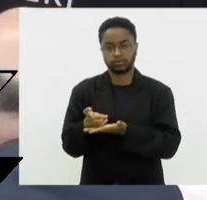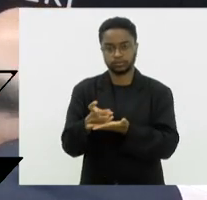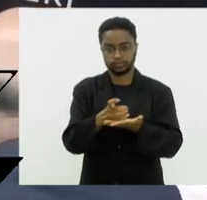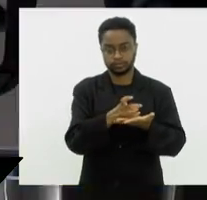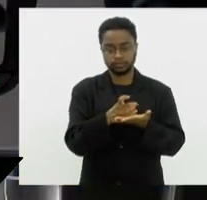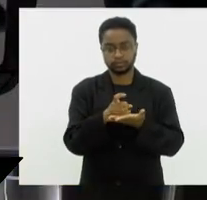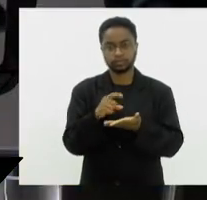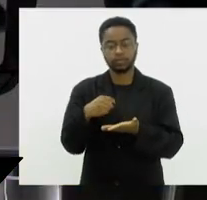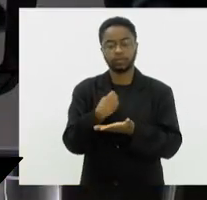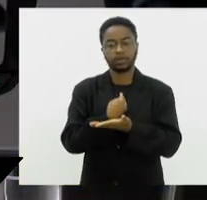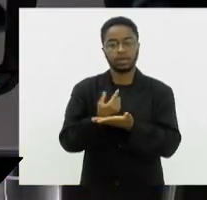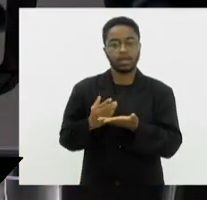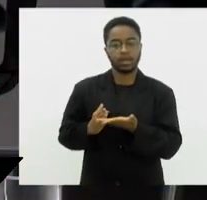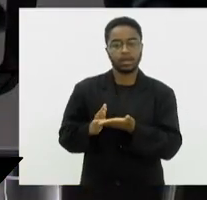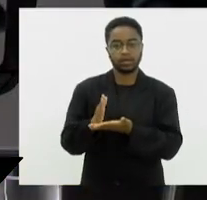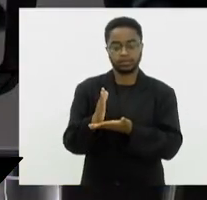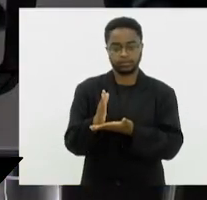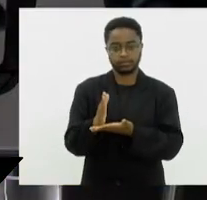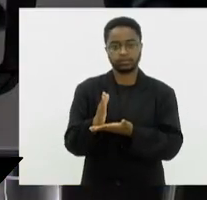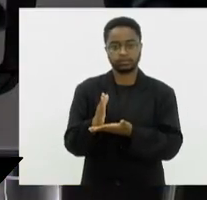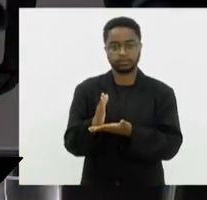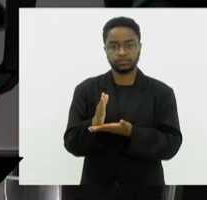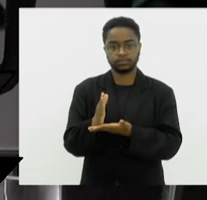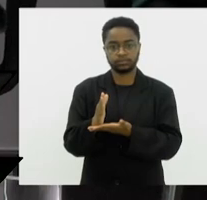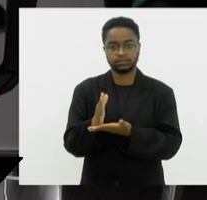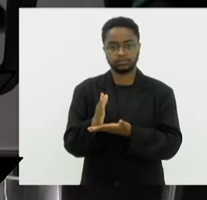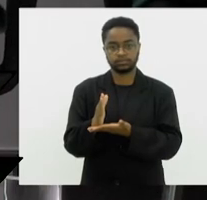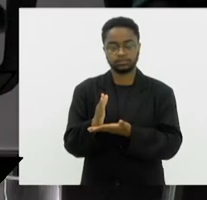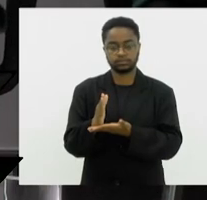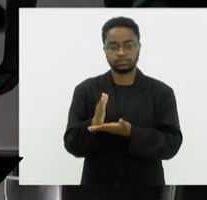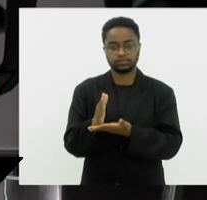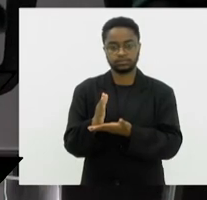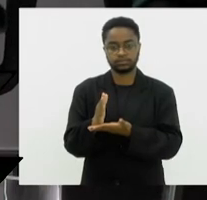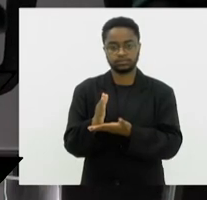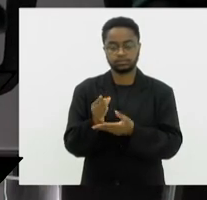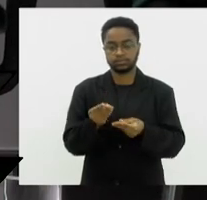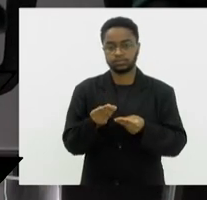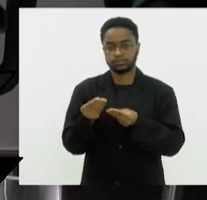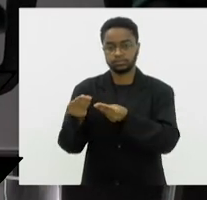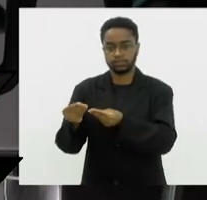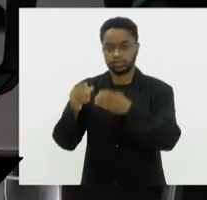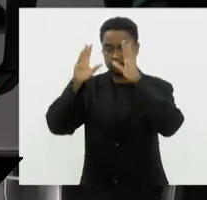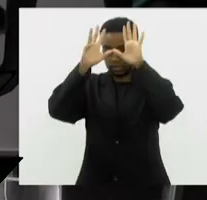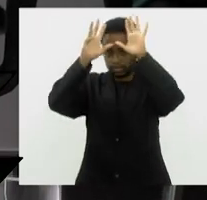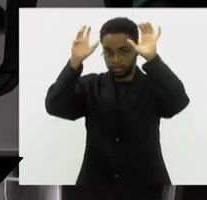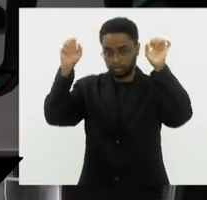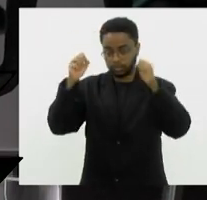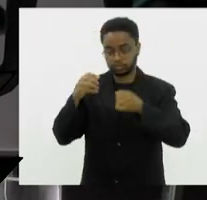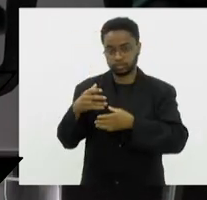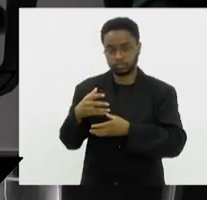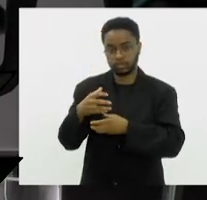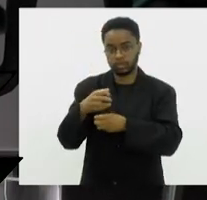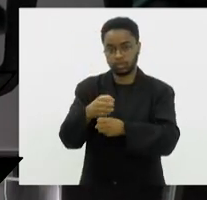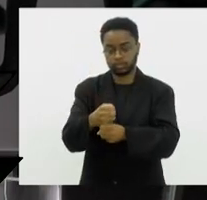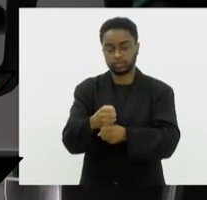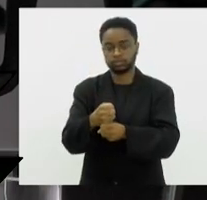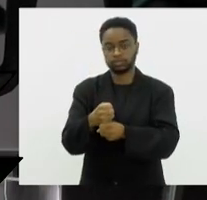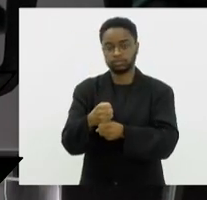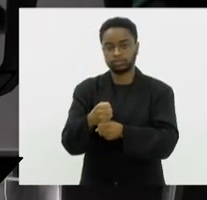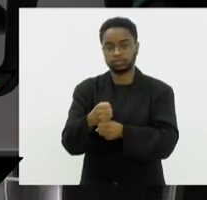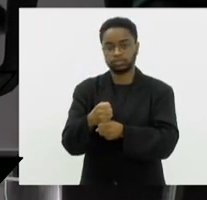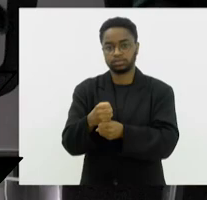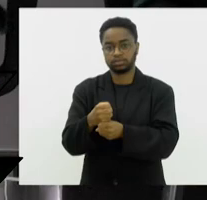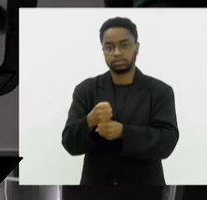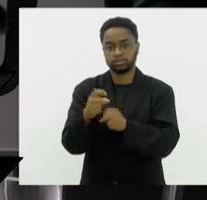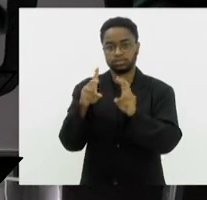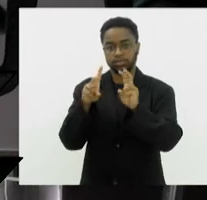nós aprovamos, né, o envio ao Tribunal de Contas, questão